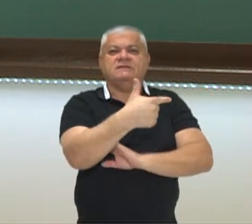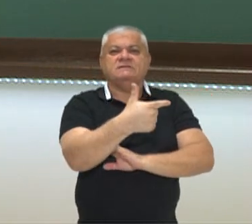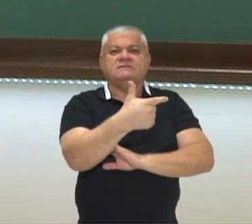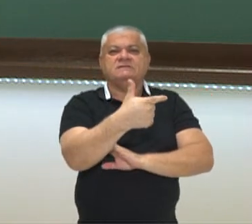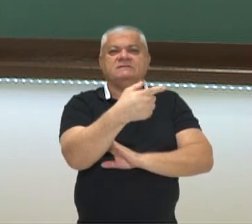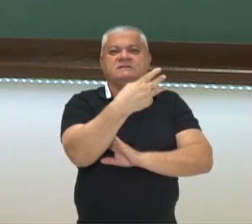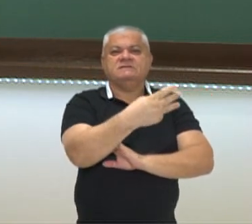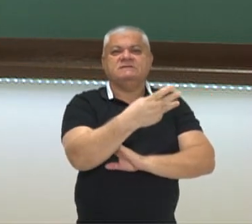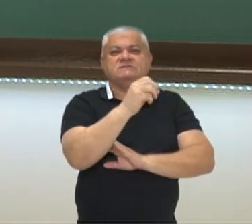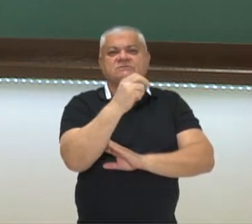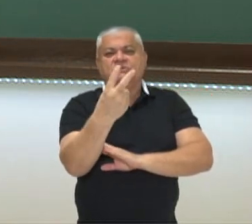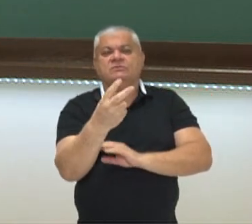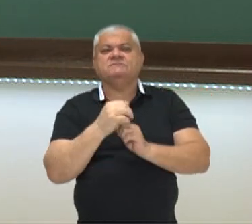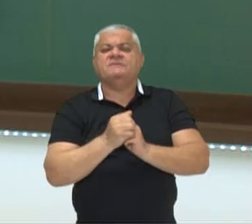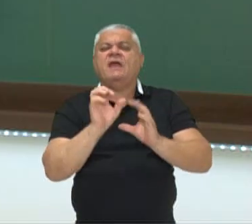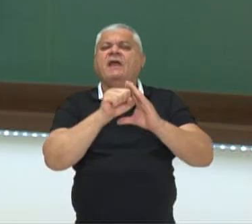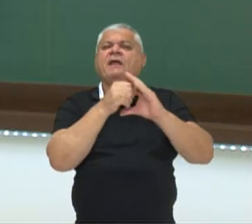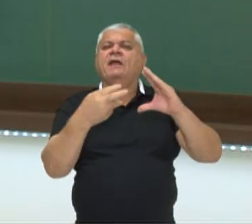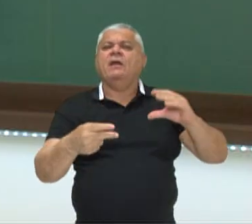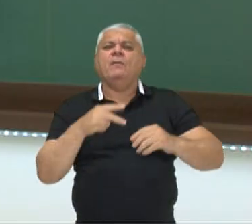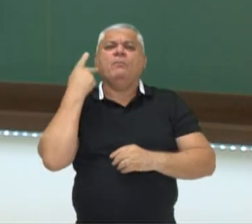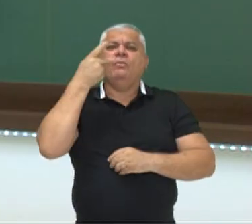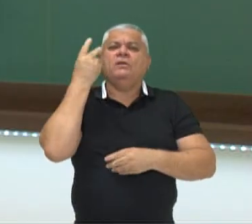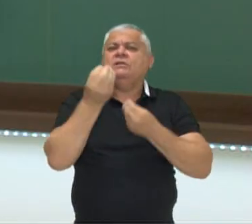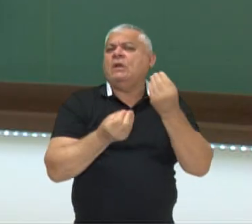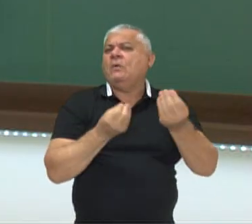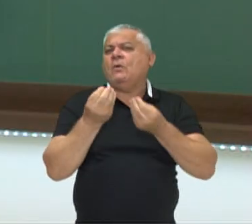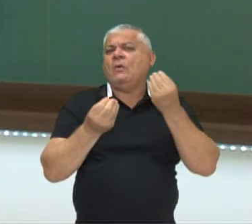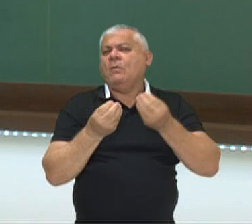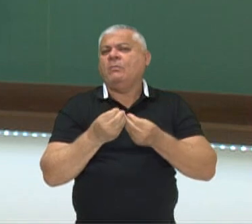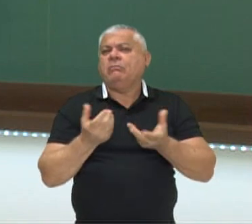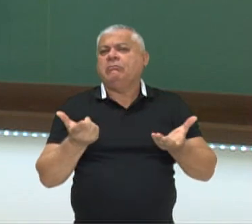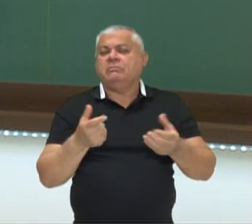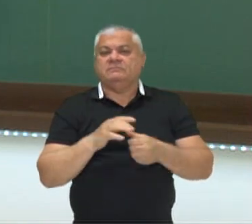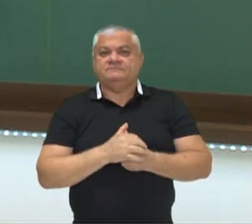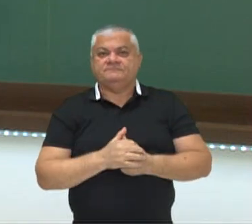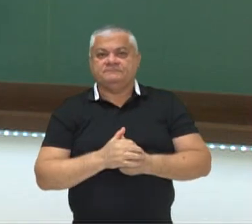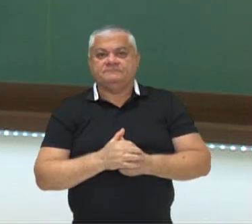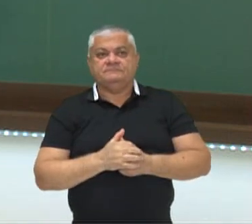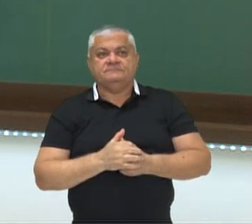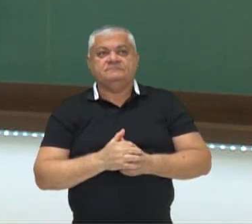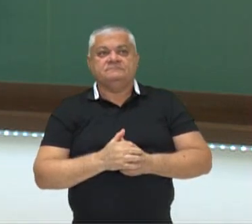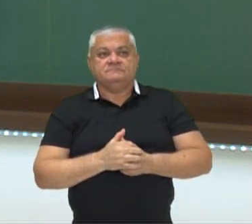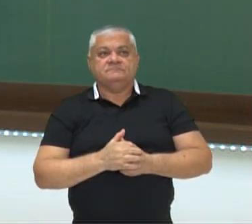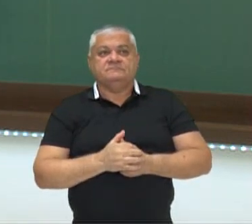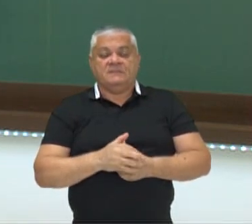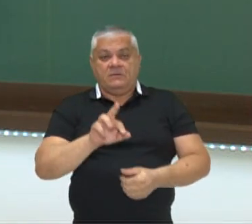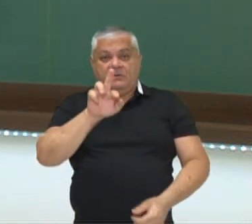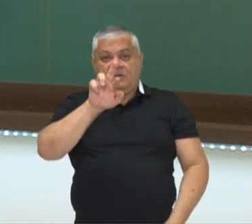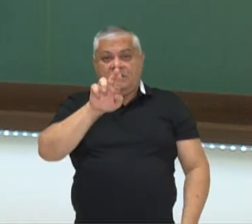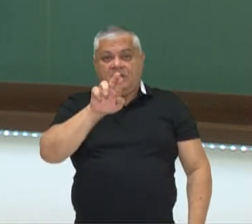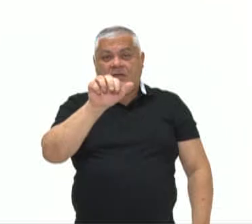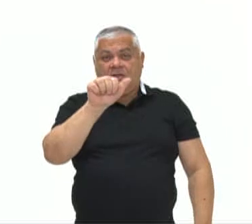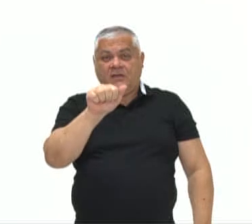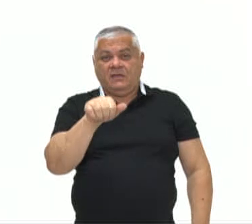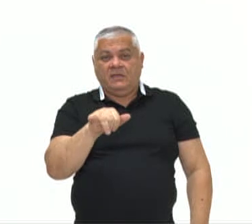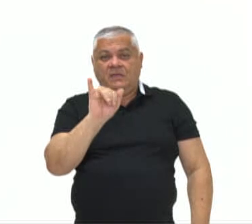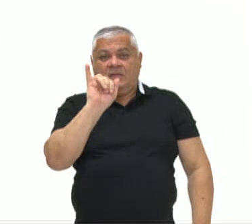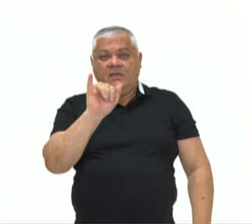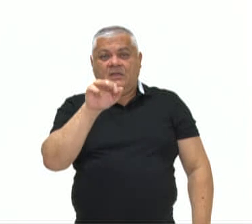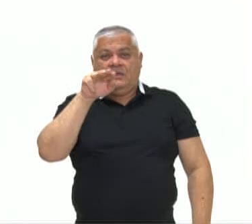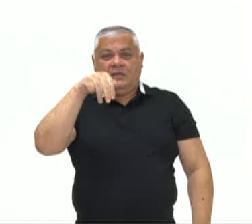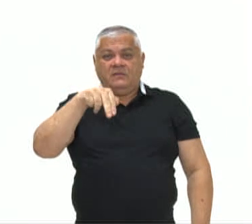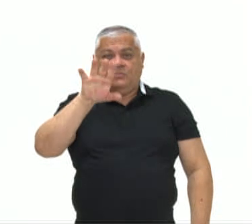E quais eram as características políticas da colônia? Segundo o sociólogo Raimundo Faoro, que está na